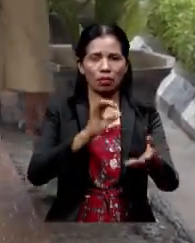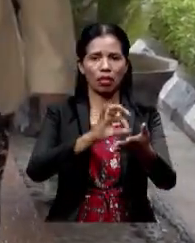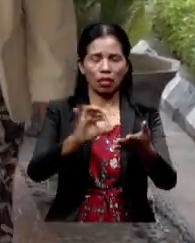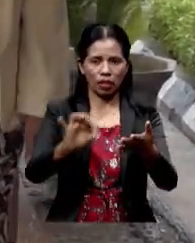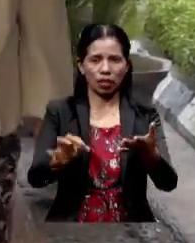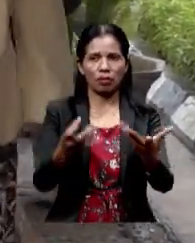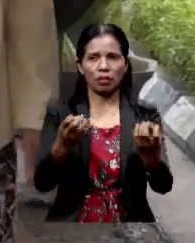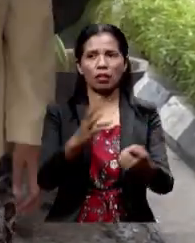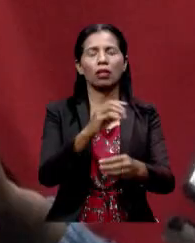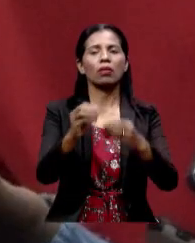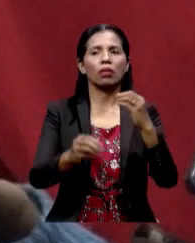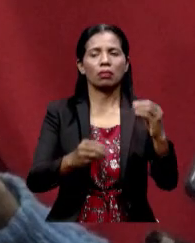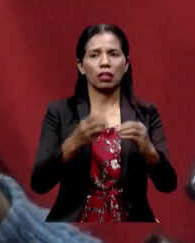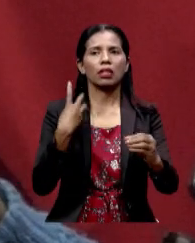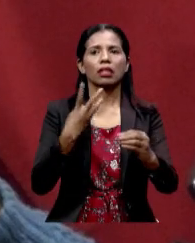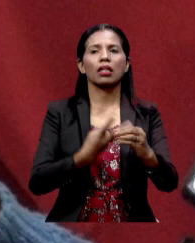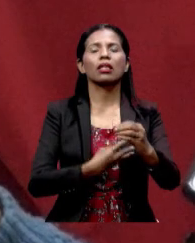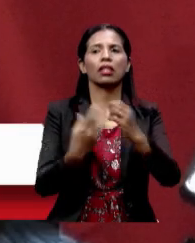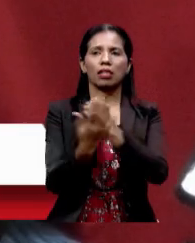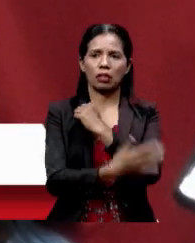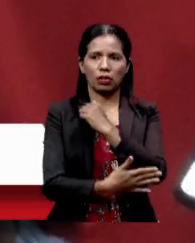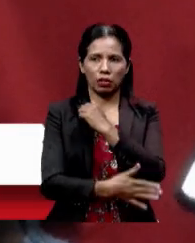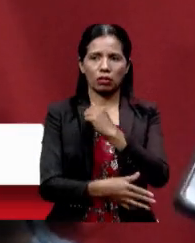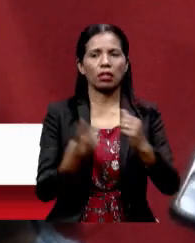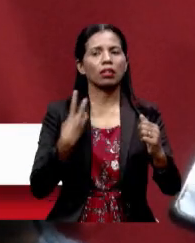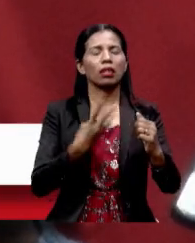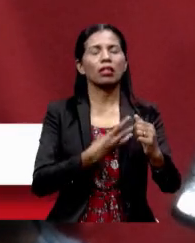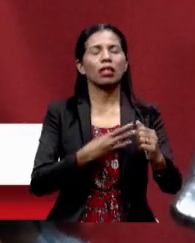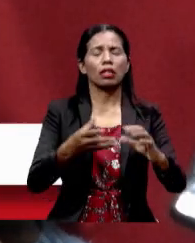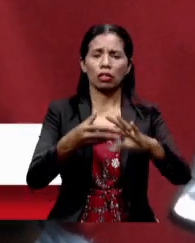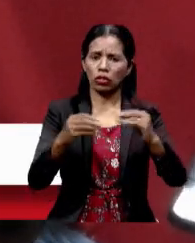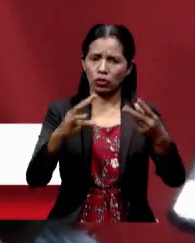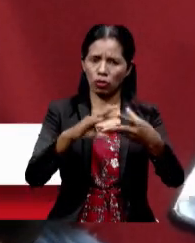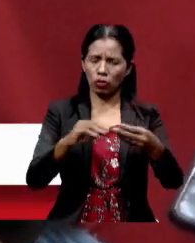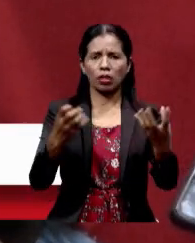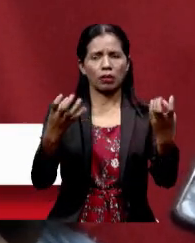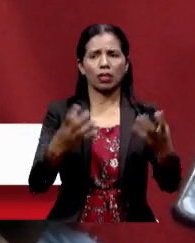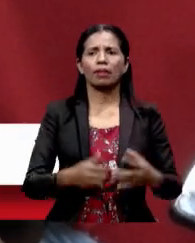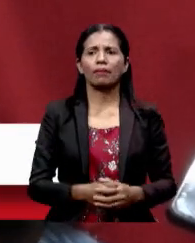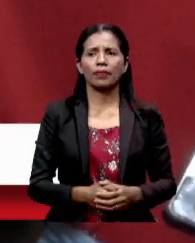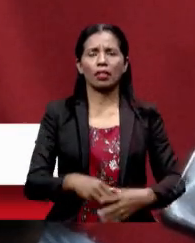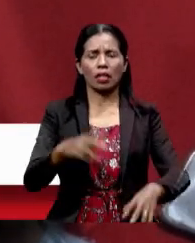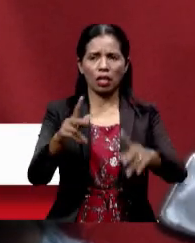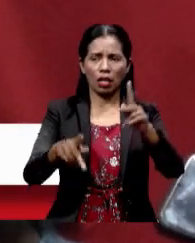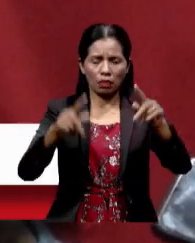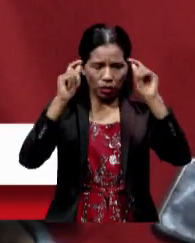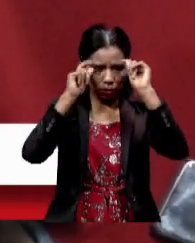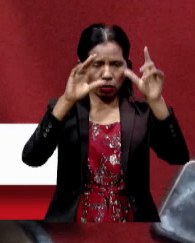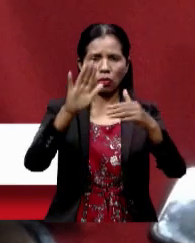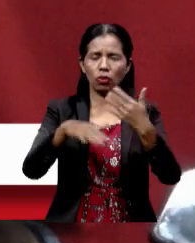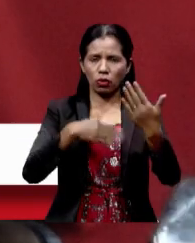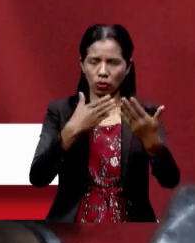nebe kona ba itinya rain nian. Itinya rain historia makas. Set maka Timoroan hototu